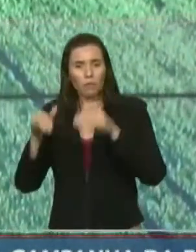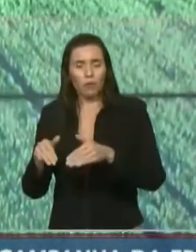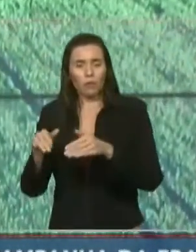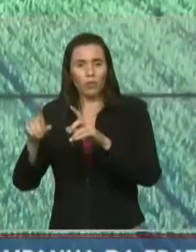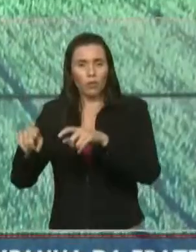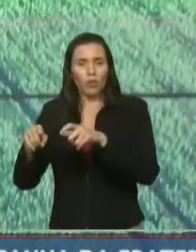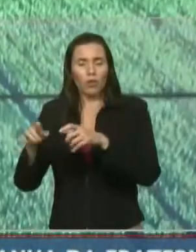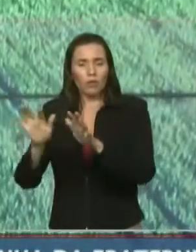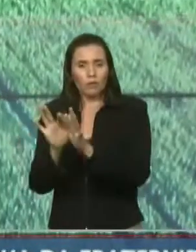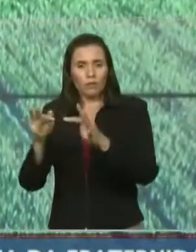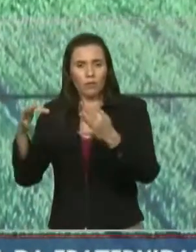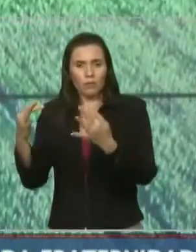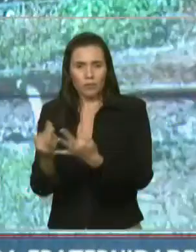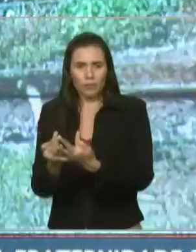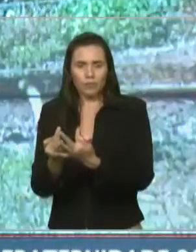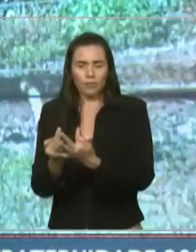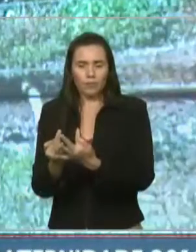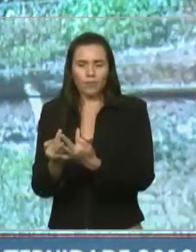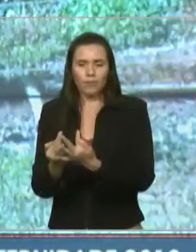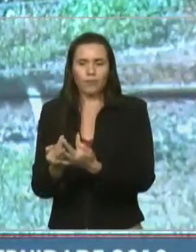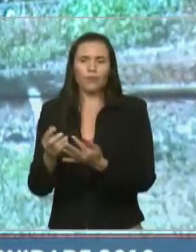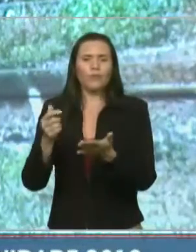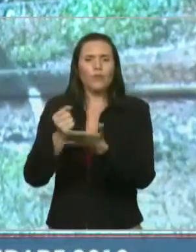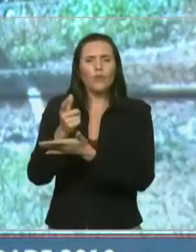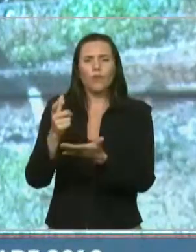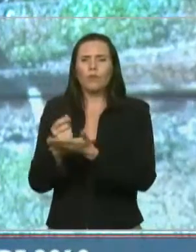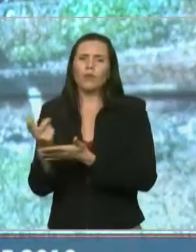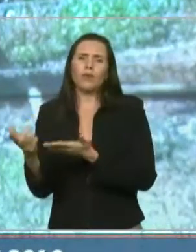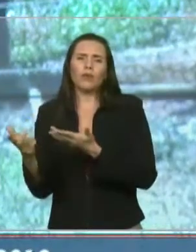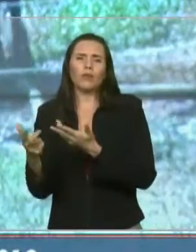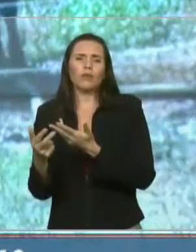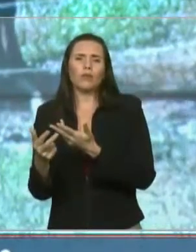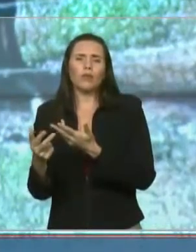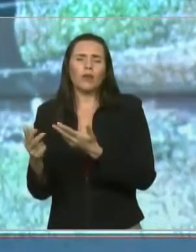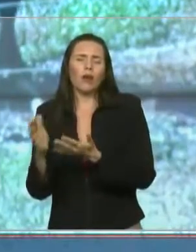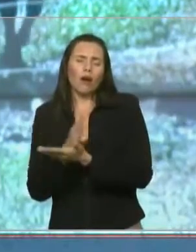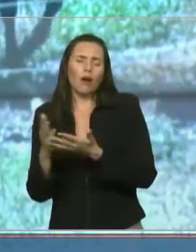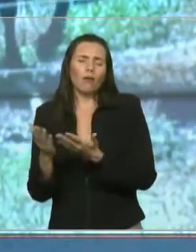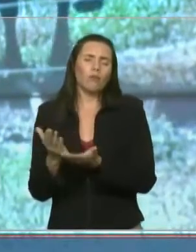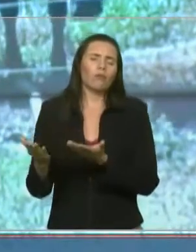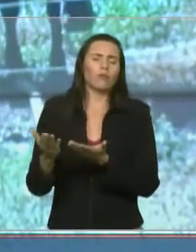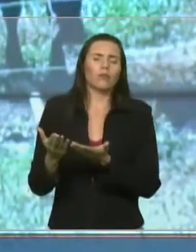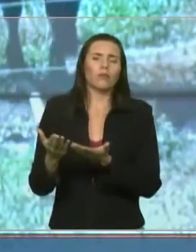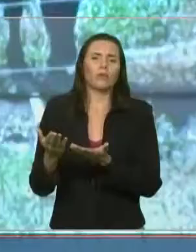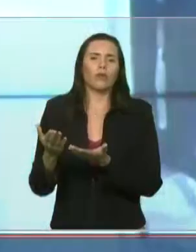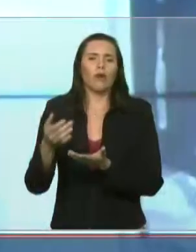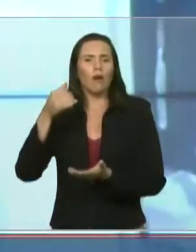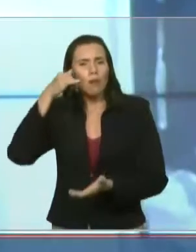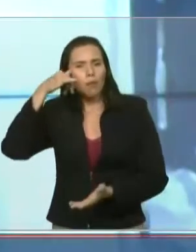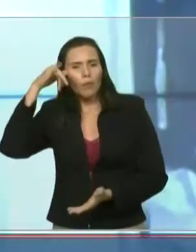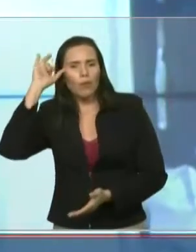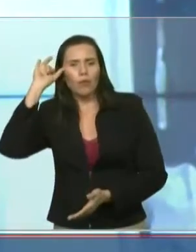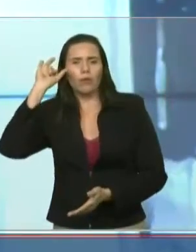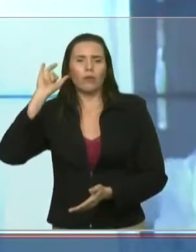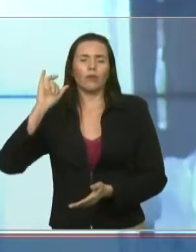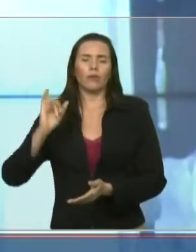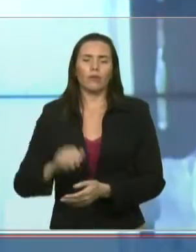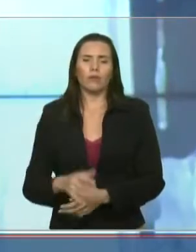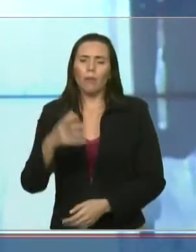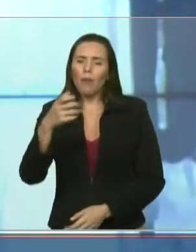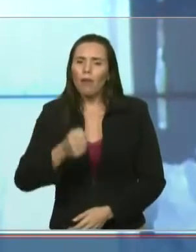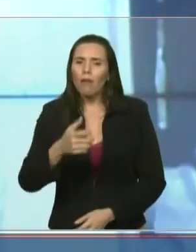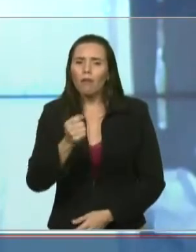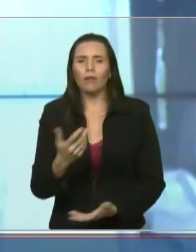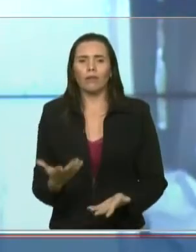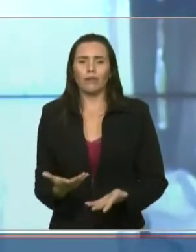condições de estar comprando, né, algumas vacas leiteiras, reformando pastos, construção de curral. A